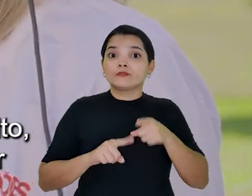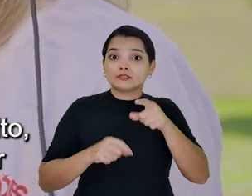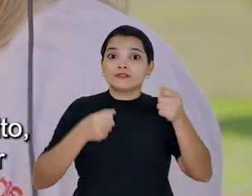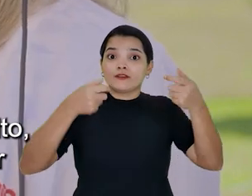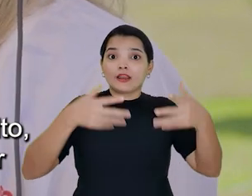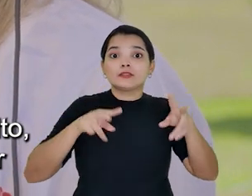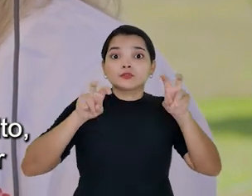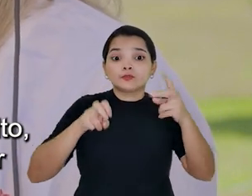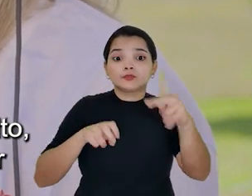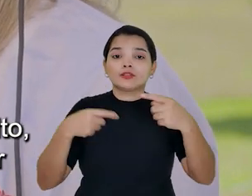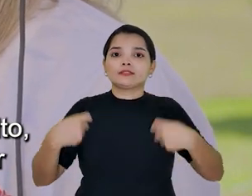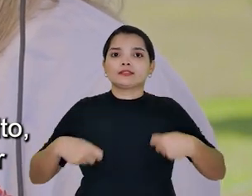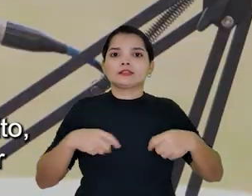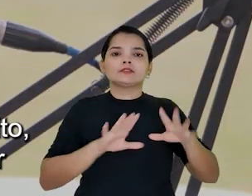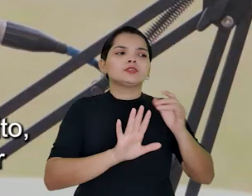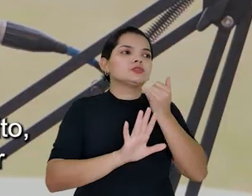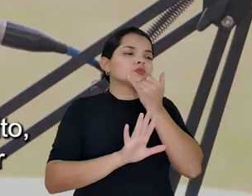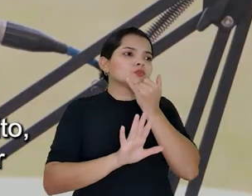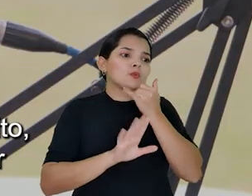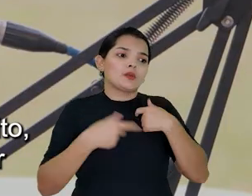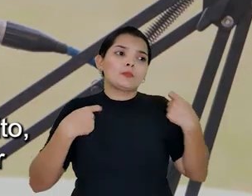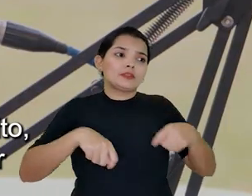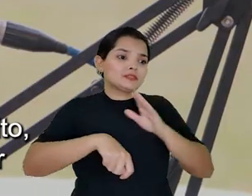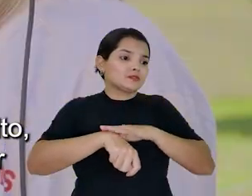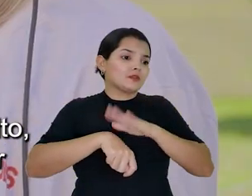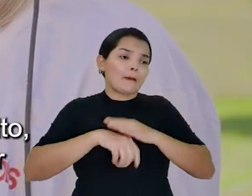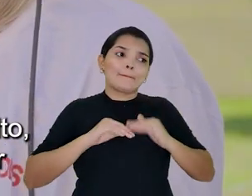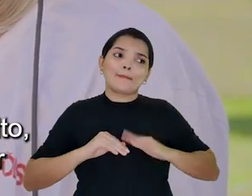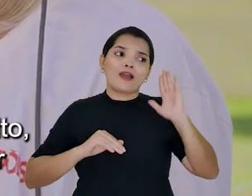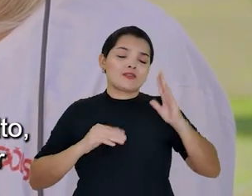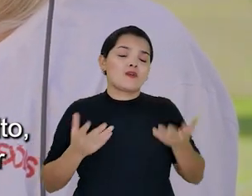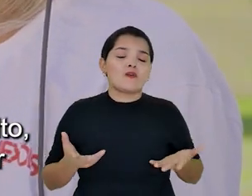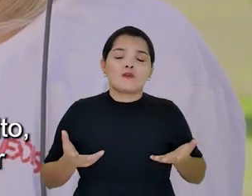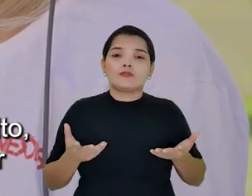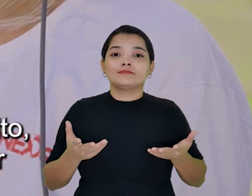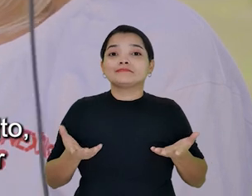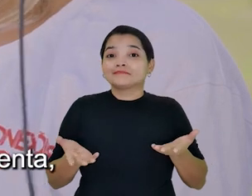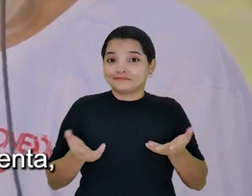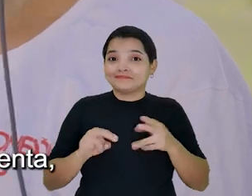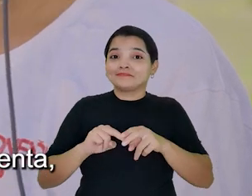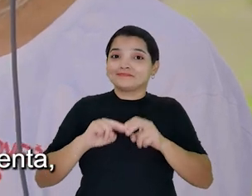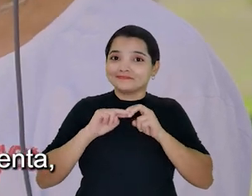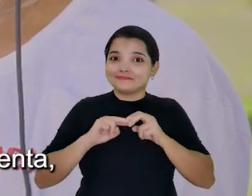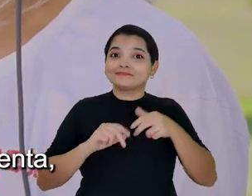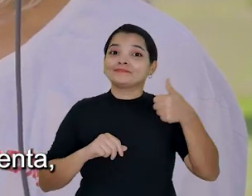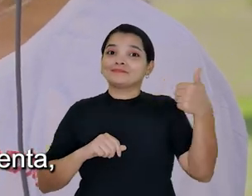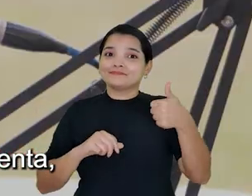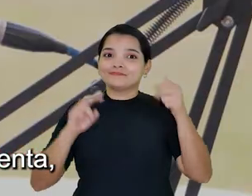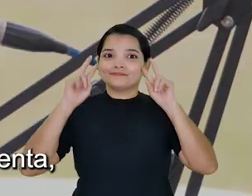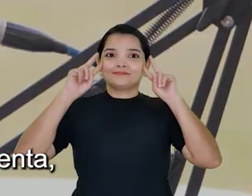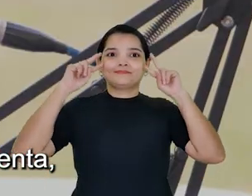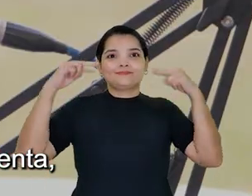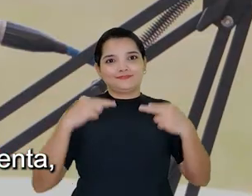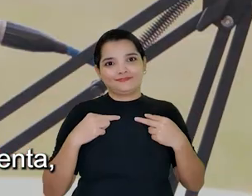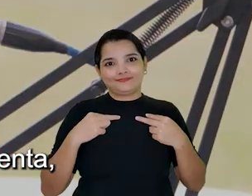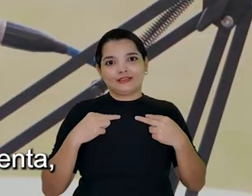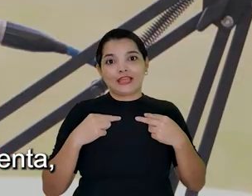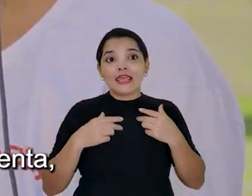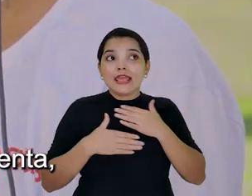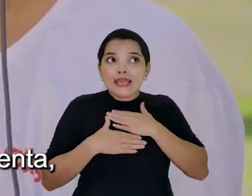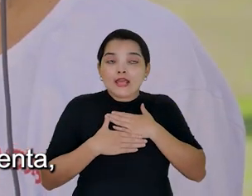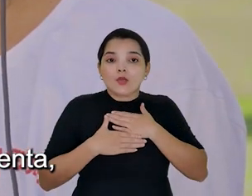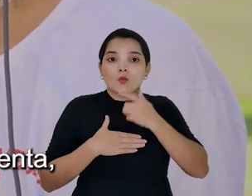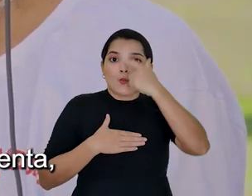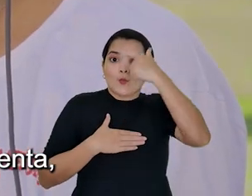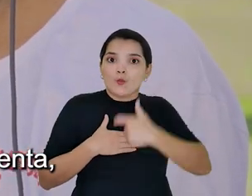preciso de um prazo maior para isso perfeito feito sabe então é é esse primeiro olhar para dentro o que tá o que que